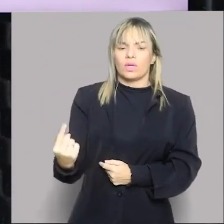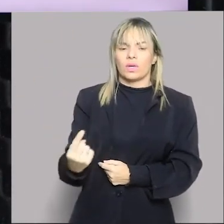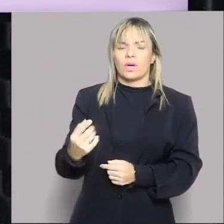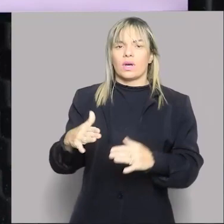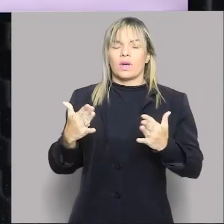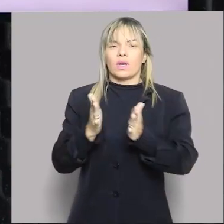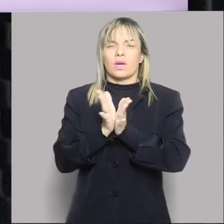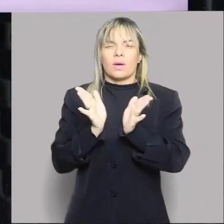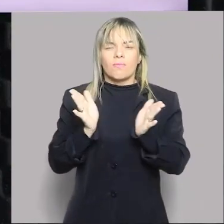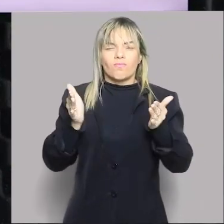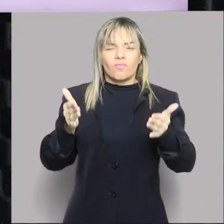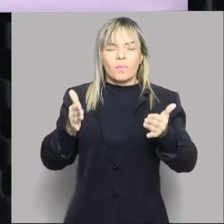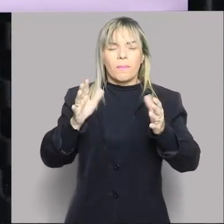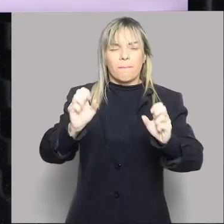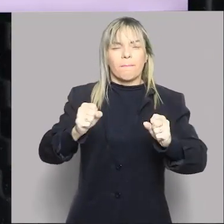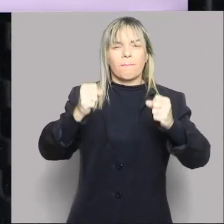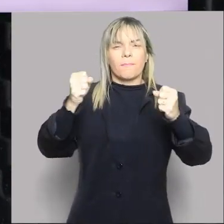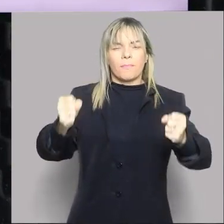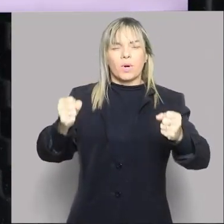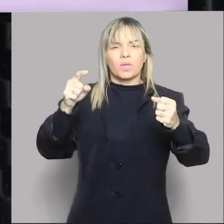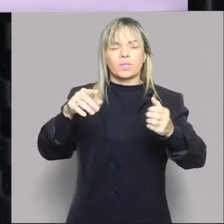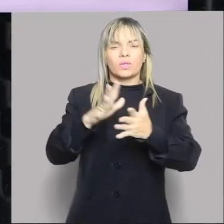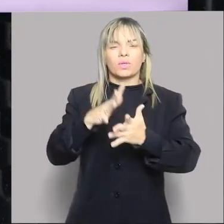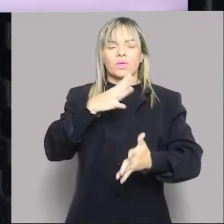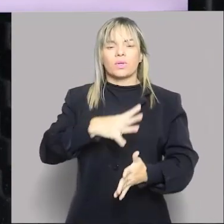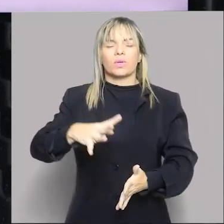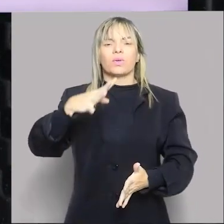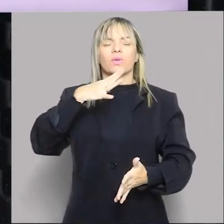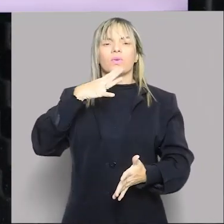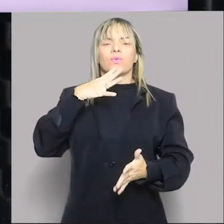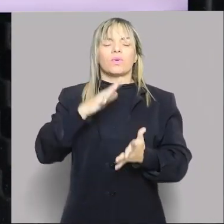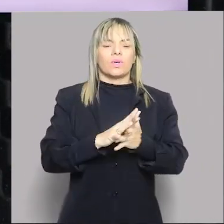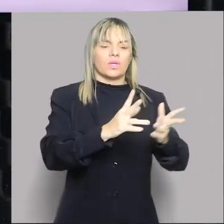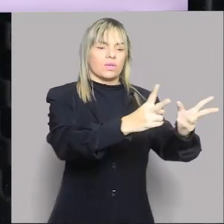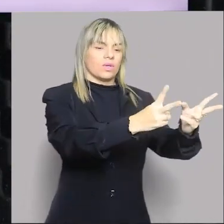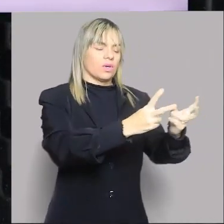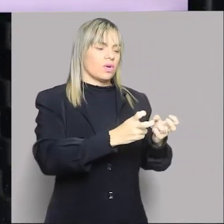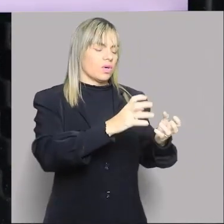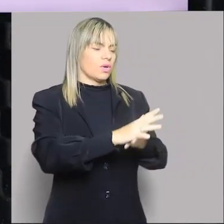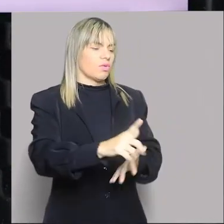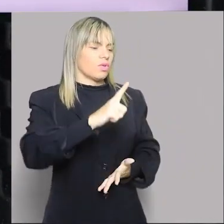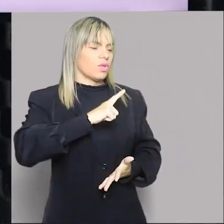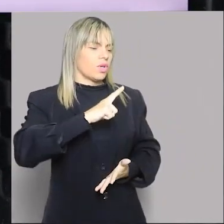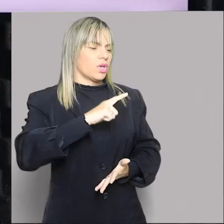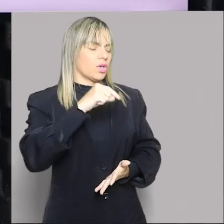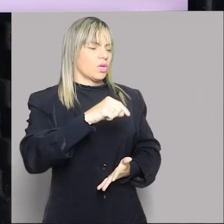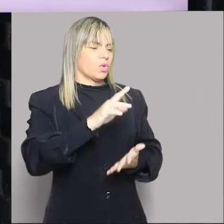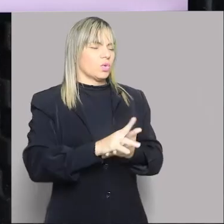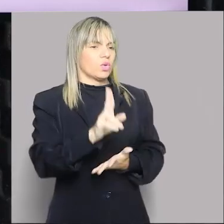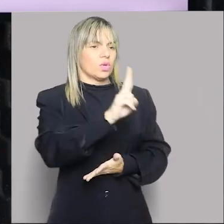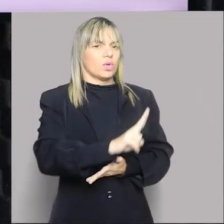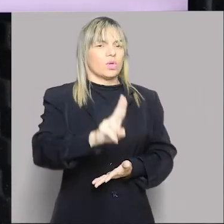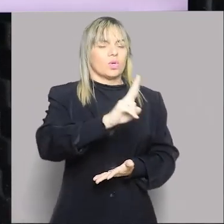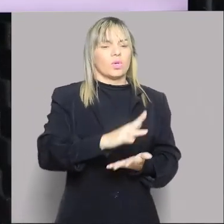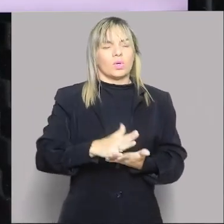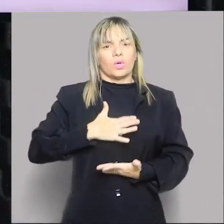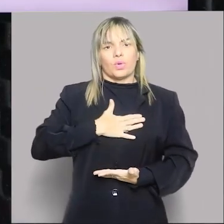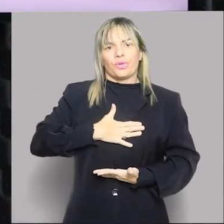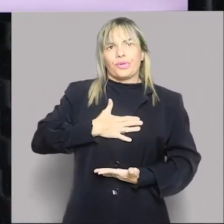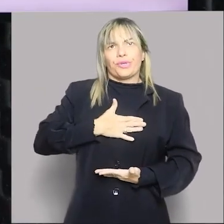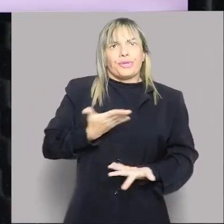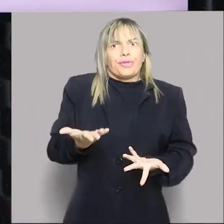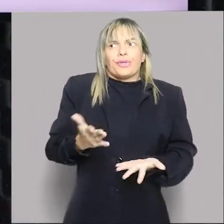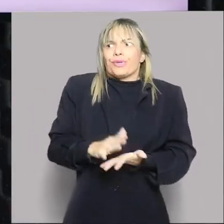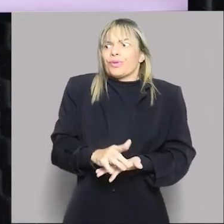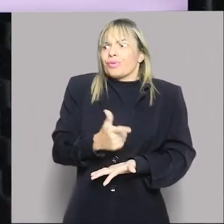possa conhecer e perceber, isso eu consumo, isso eu gosto, isso eu uso e eu nem tinha noção